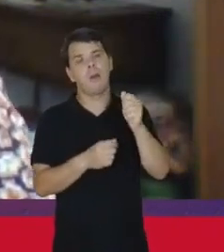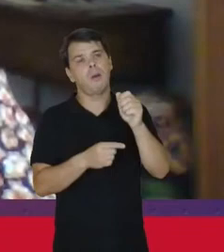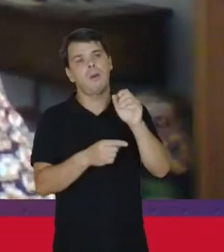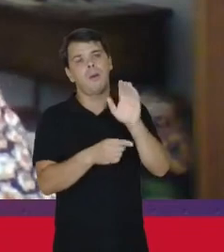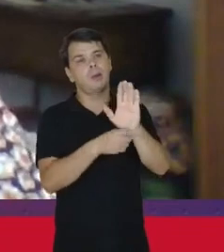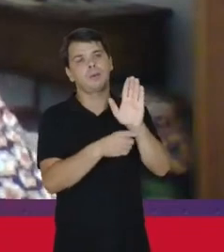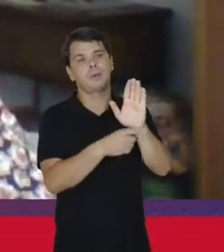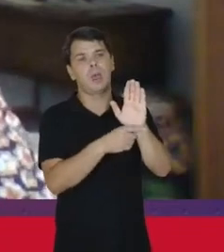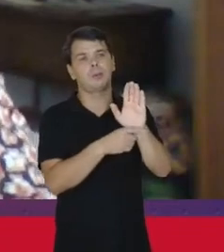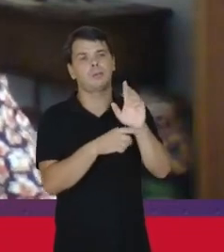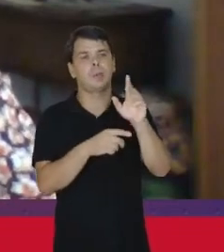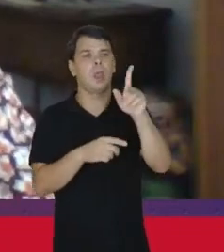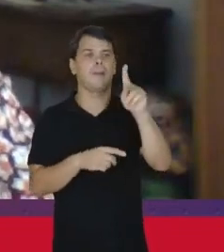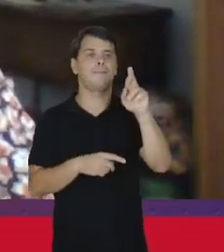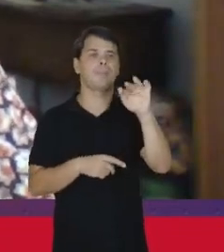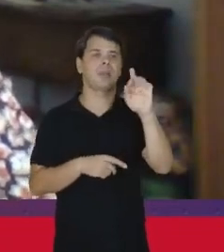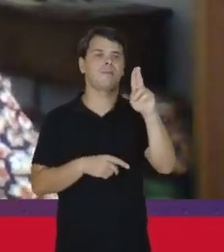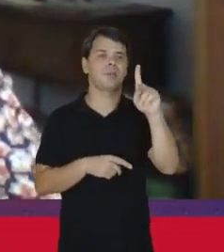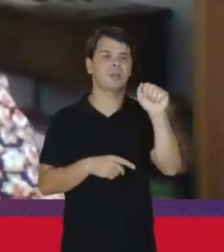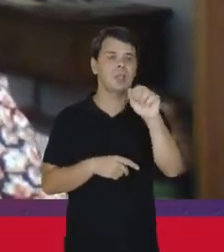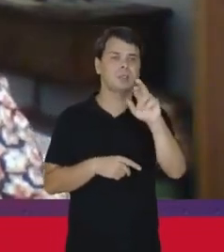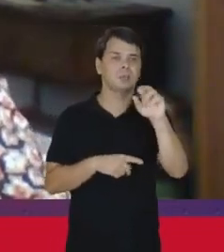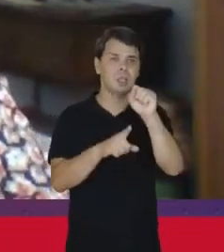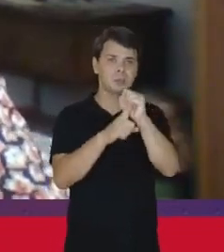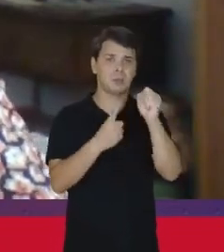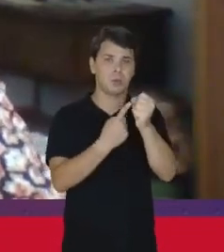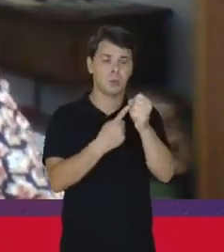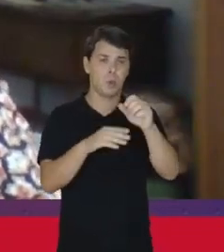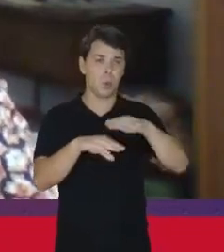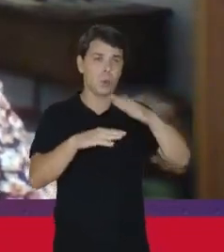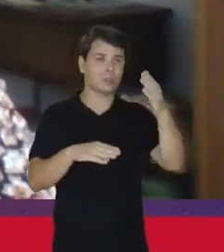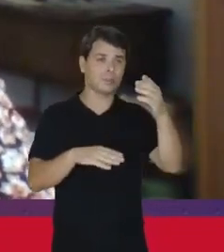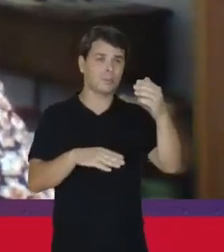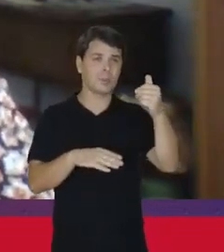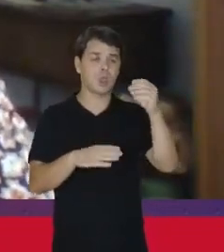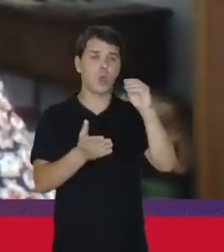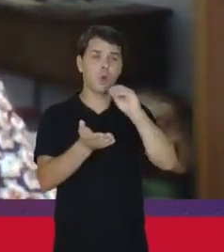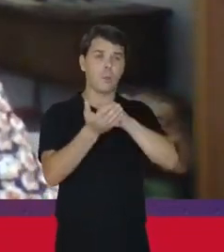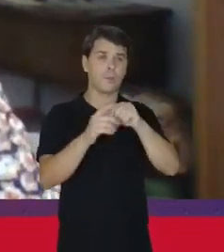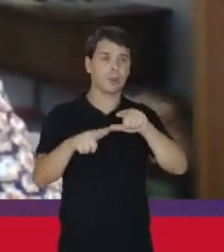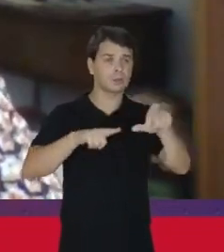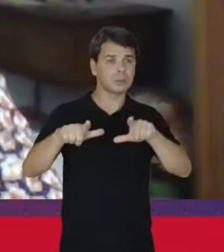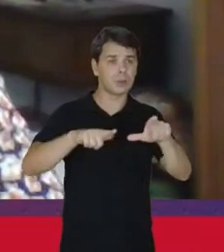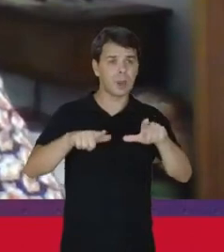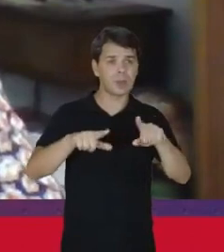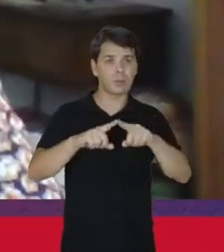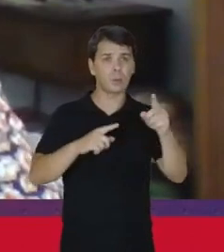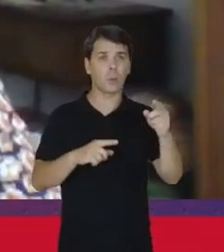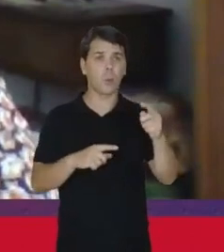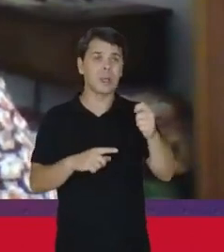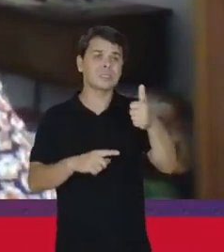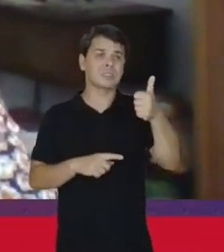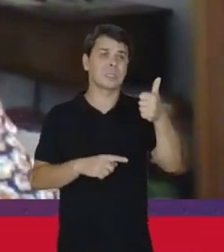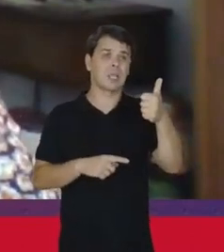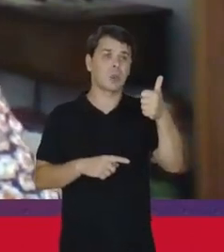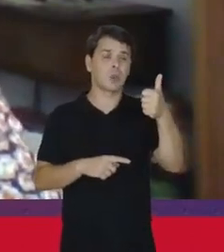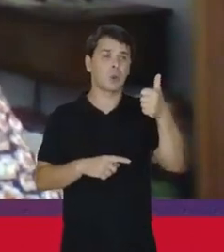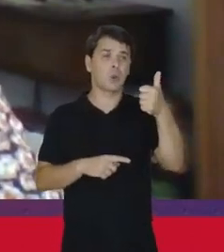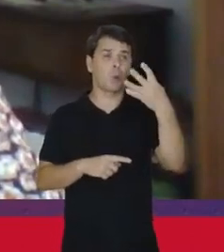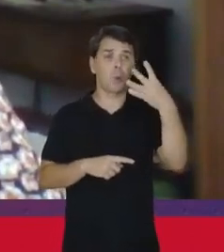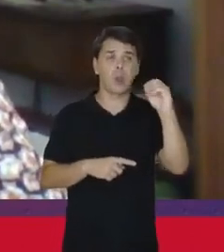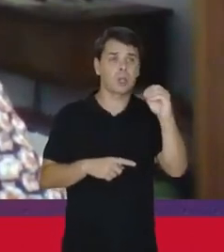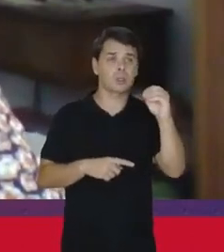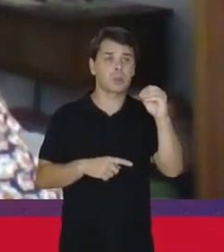Previdência Social. Ou seja, de cada 100 mulheres negras ocupadas no mercado de trabalho, 40